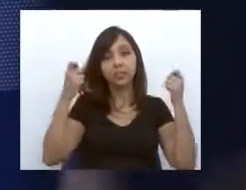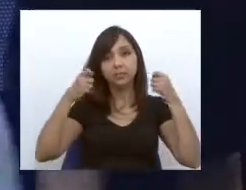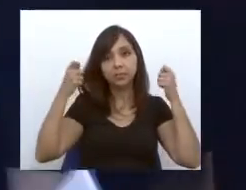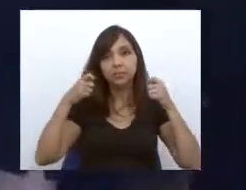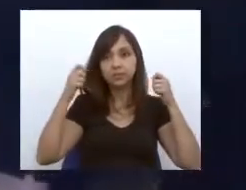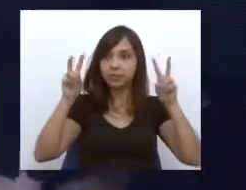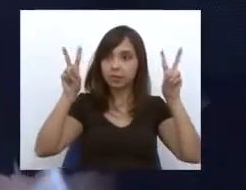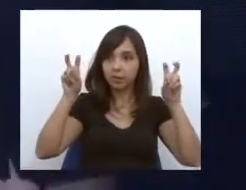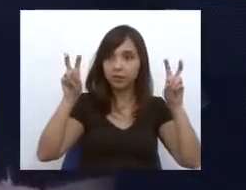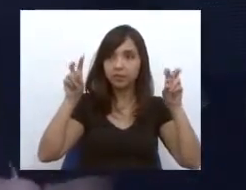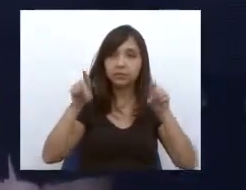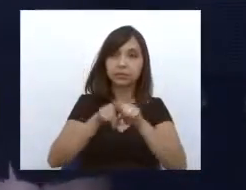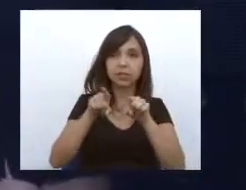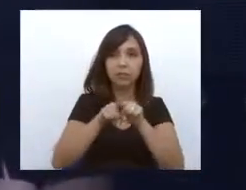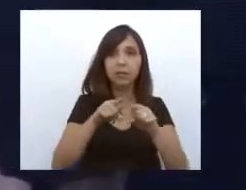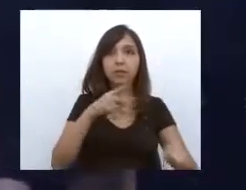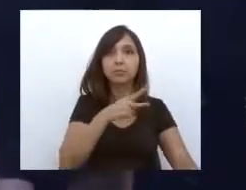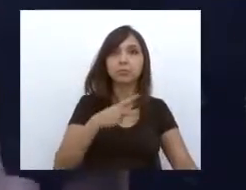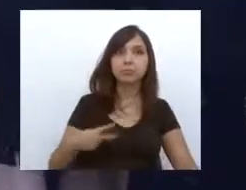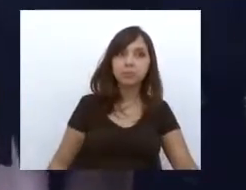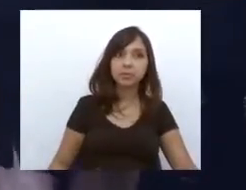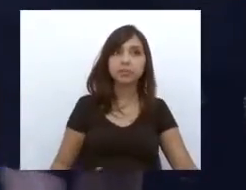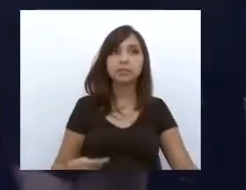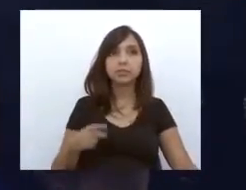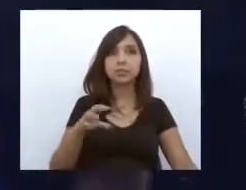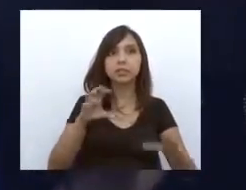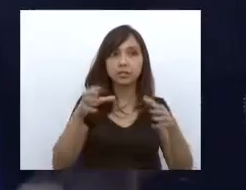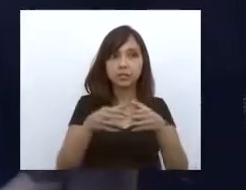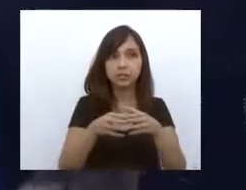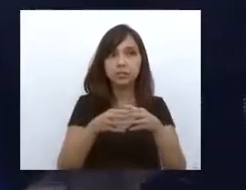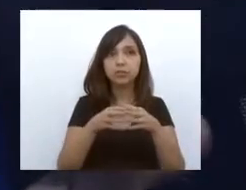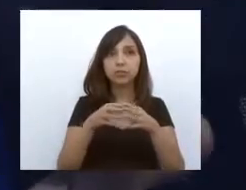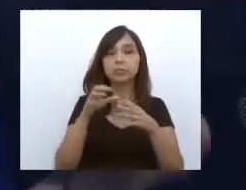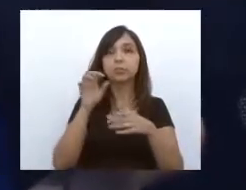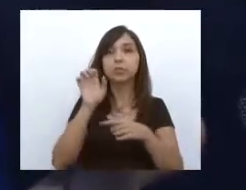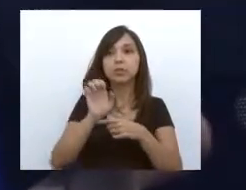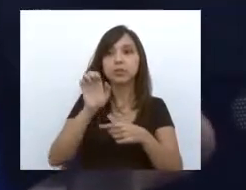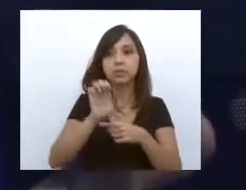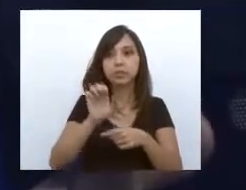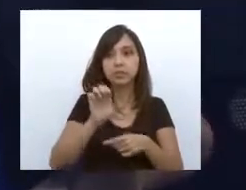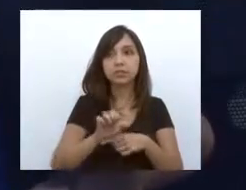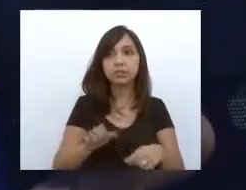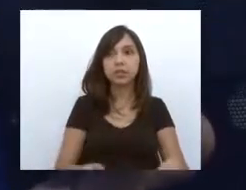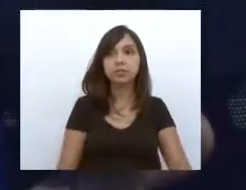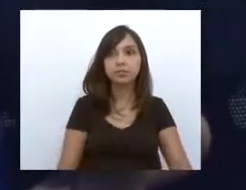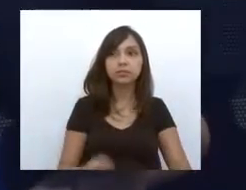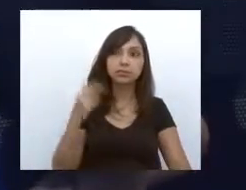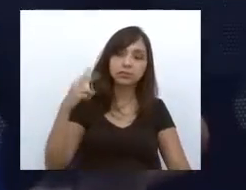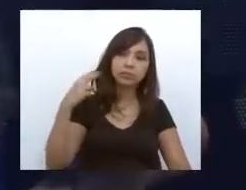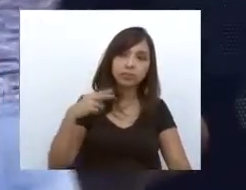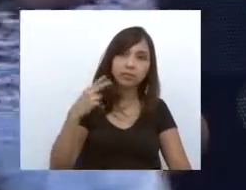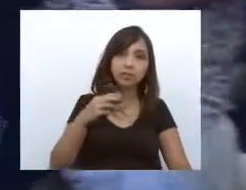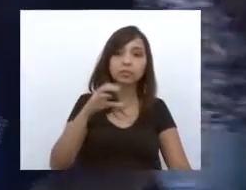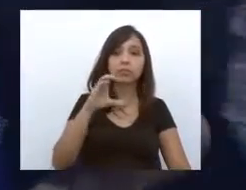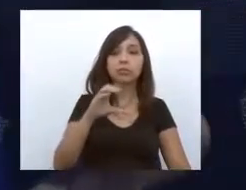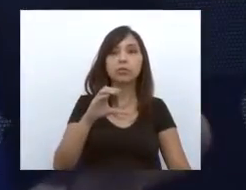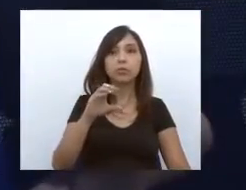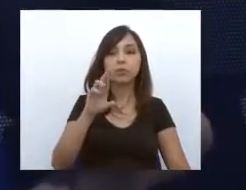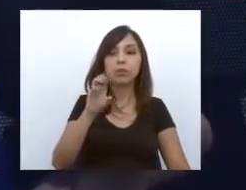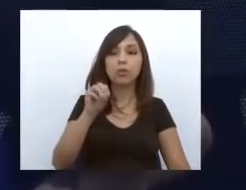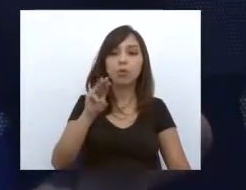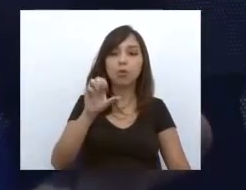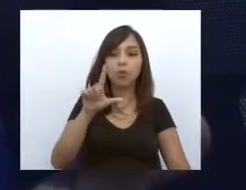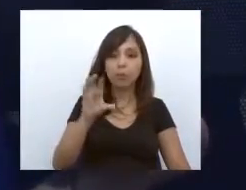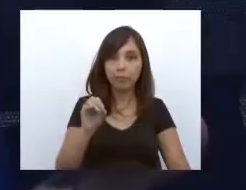assunto, inclusive o presidente da Comissão de Educação desta casa, que é o vereador professor Rômulo